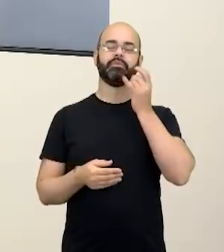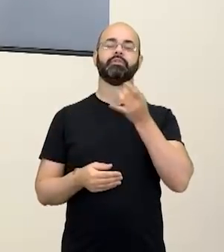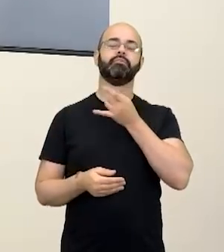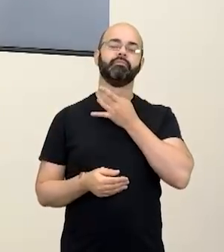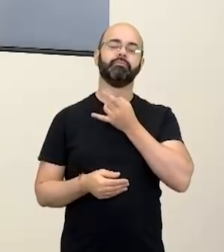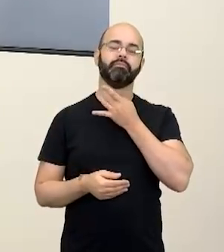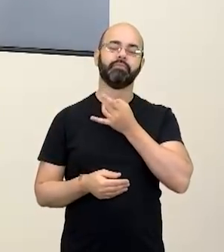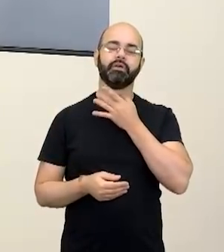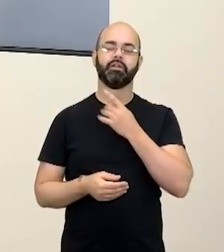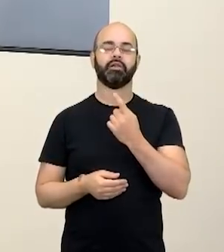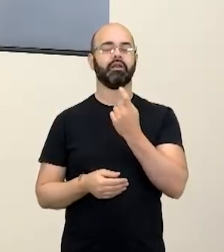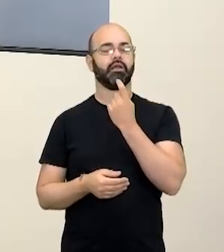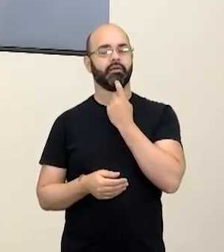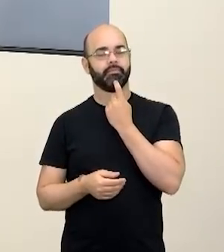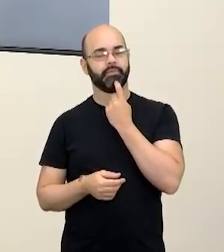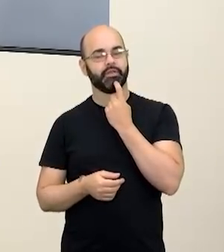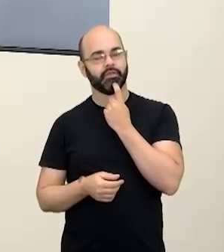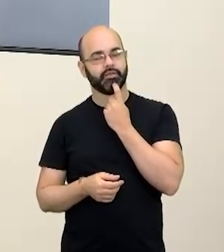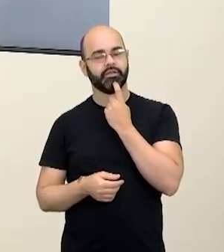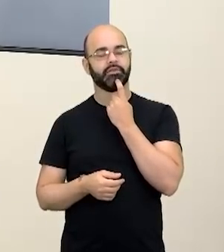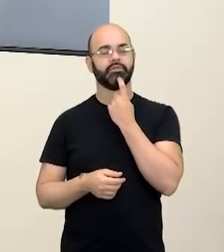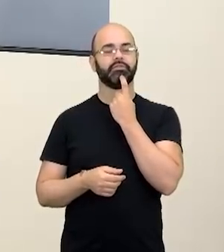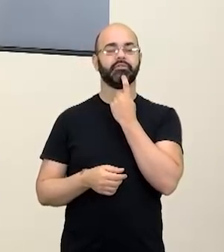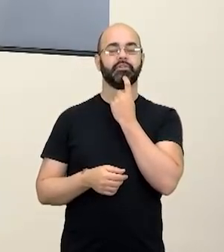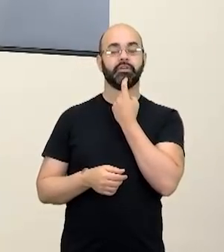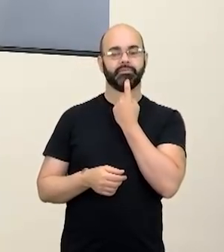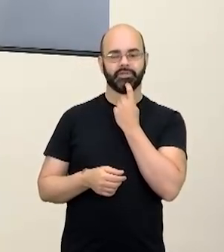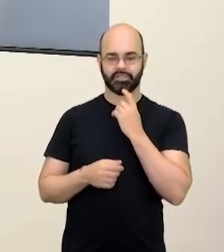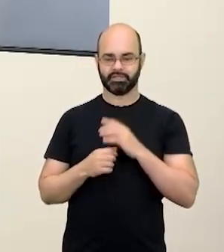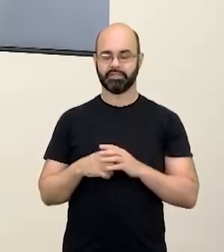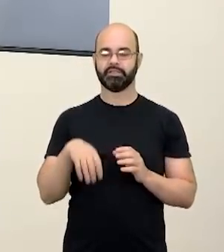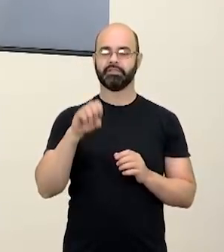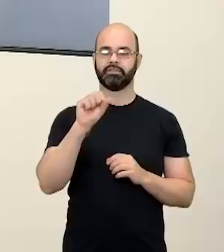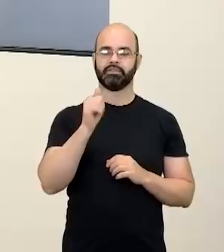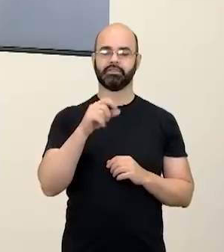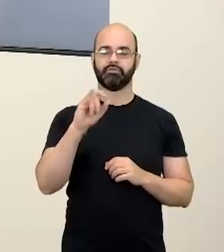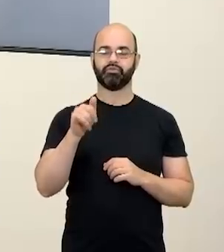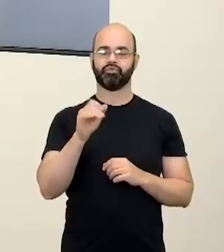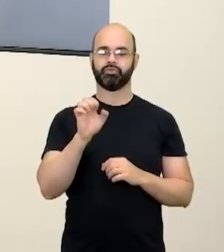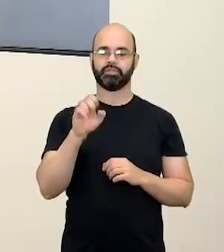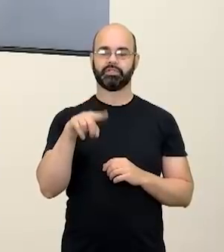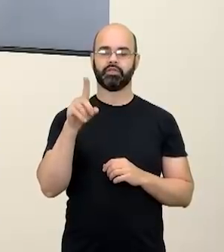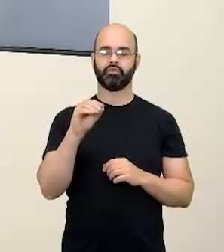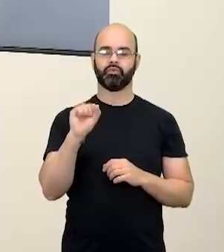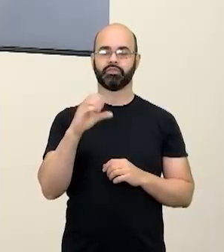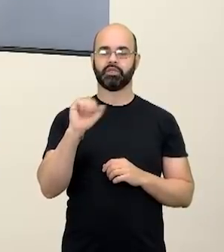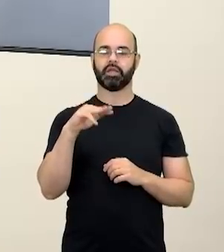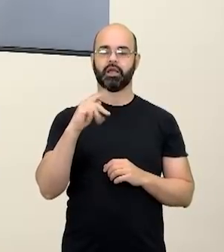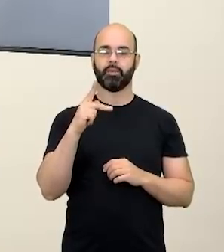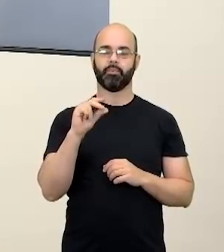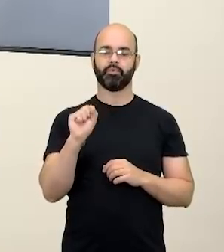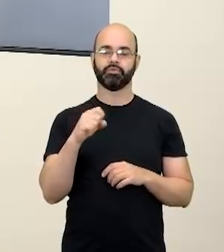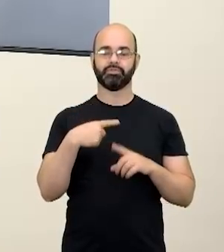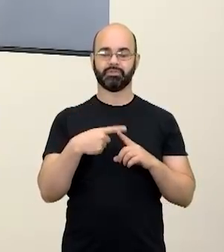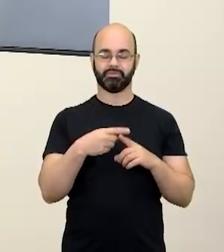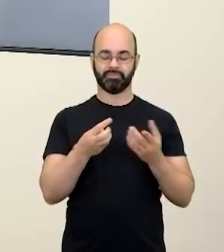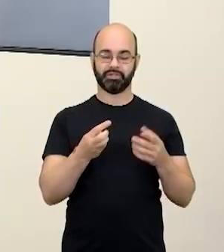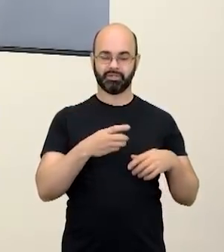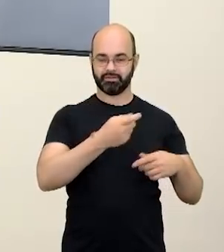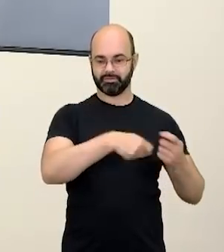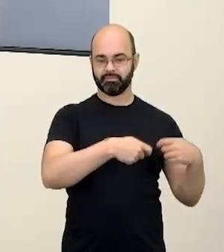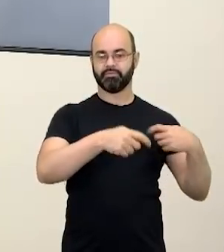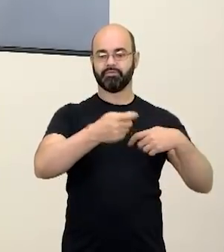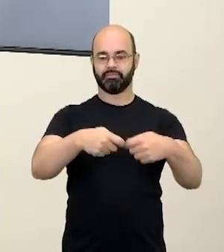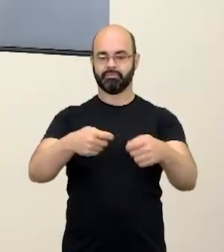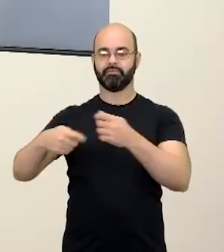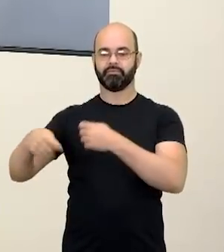Marília, você tem em Campinas, você tem em São José dos Campos. Por quê? Porque além de ter o comércio, também tem a questão da educação,